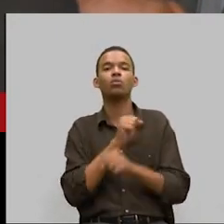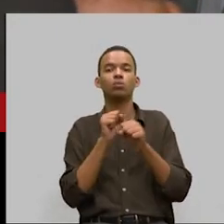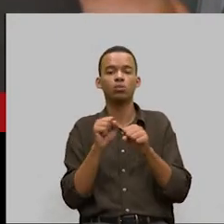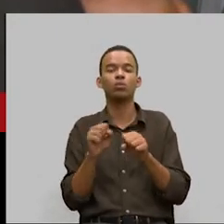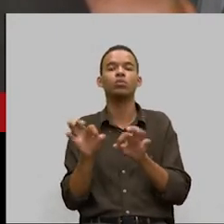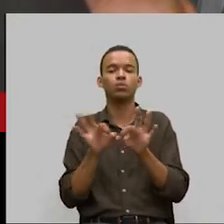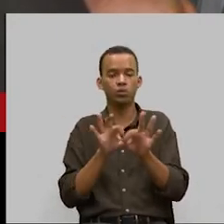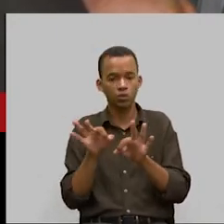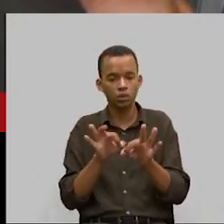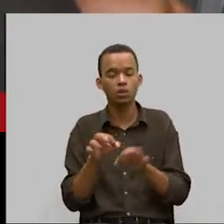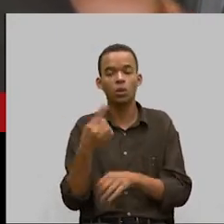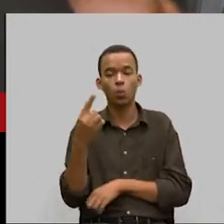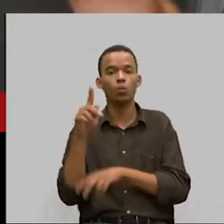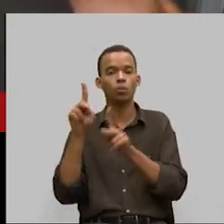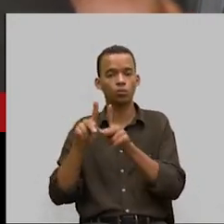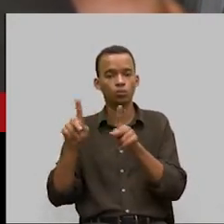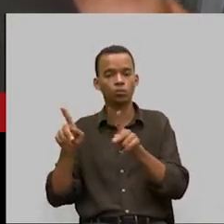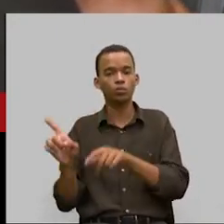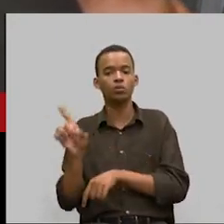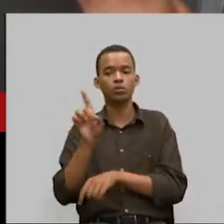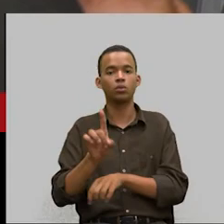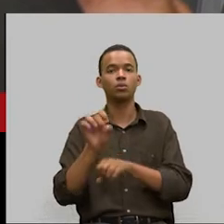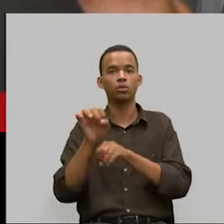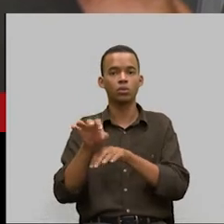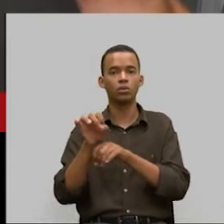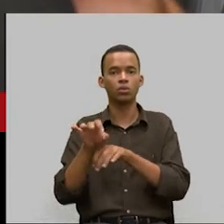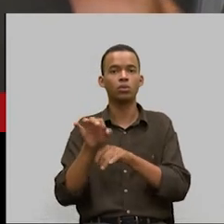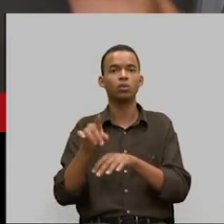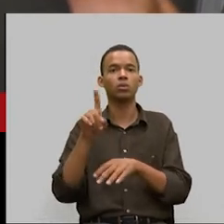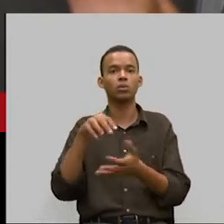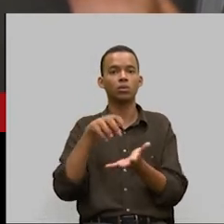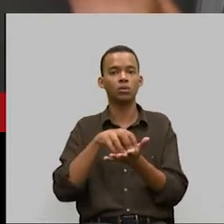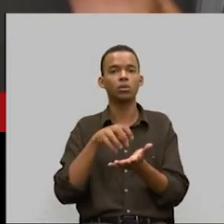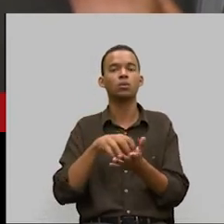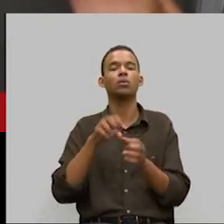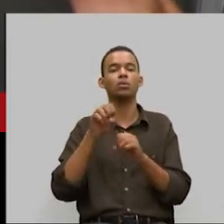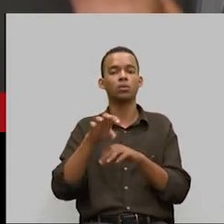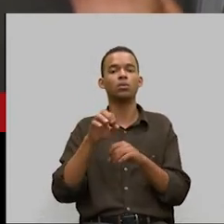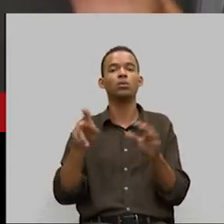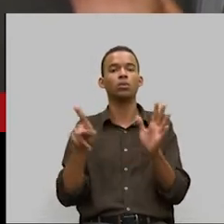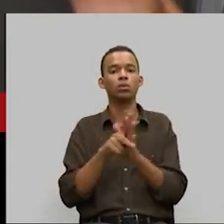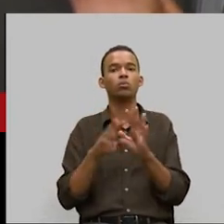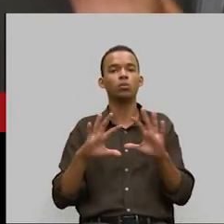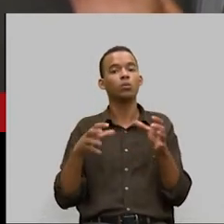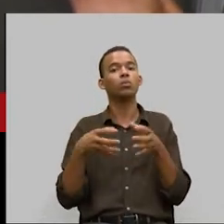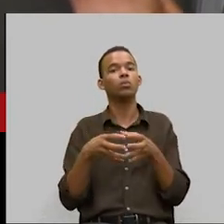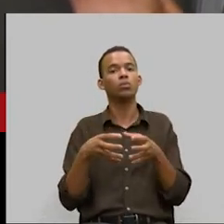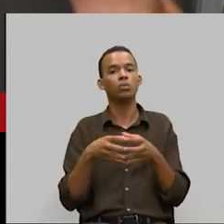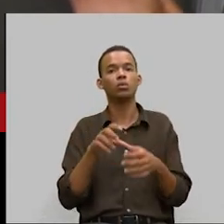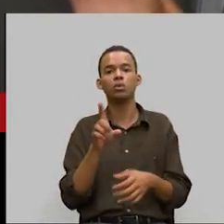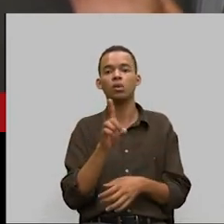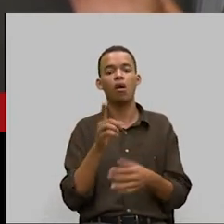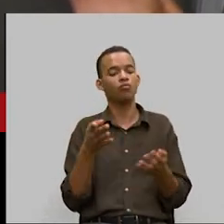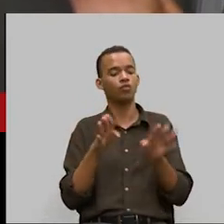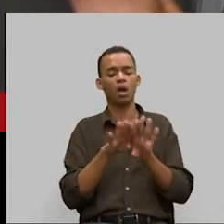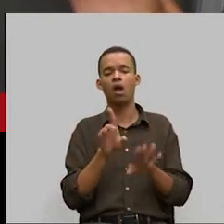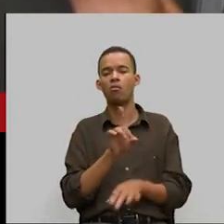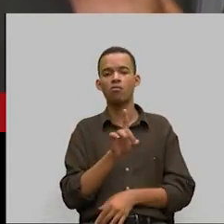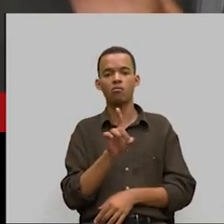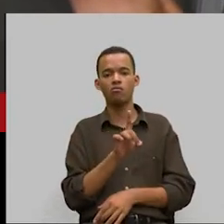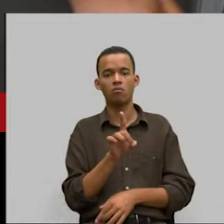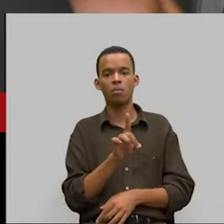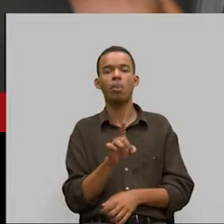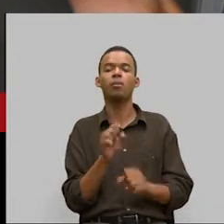aquela aquela escola no centro comunitário e Educacional da da comunidade não é fechar a escola